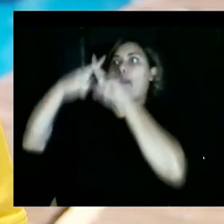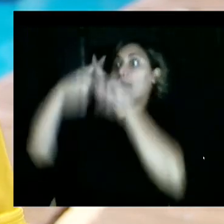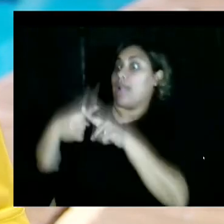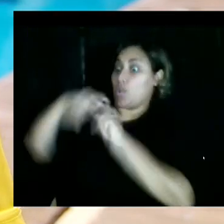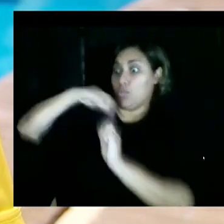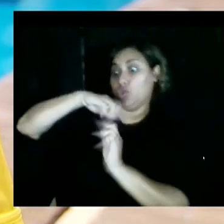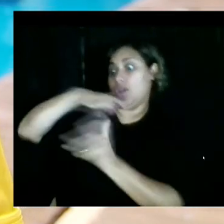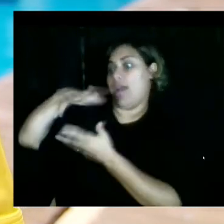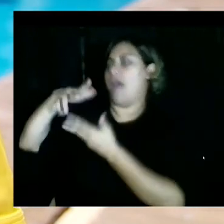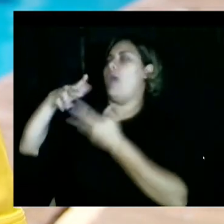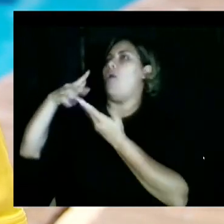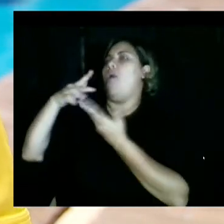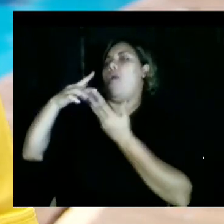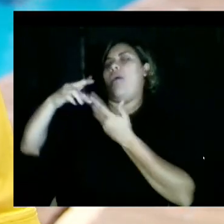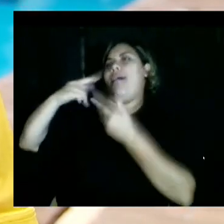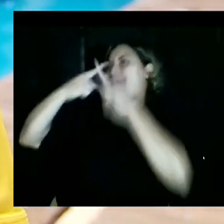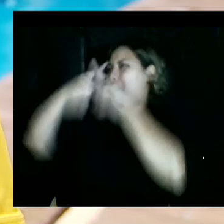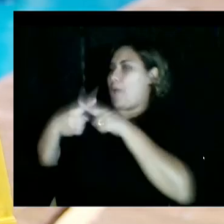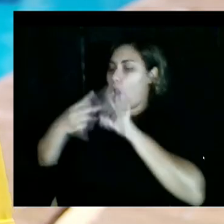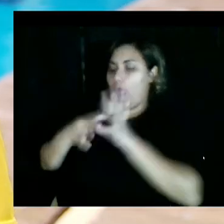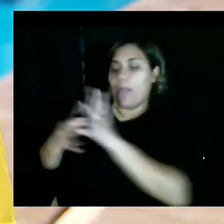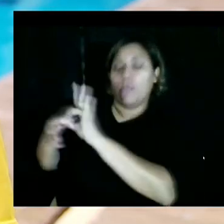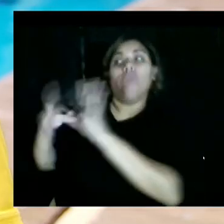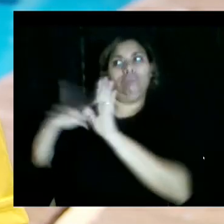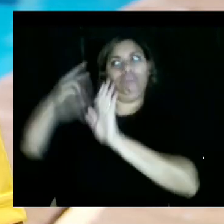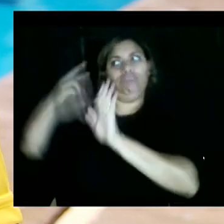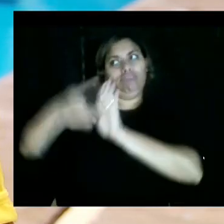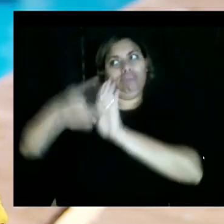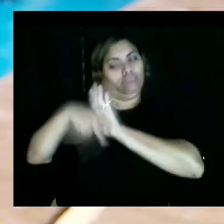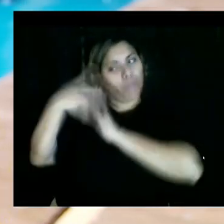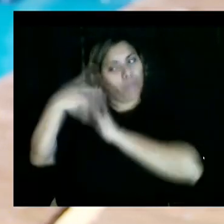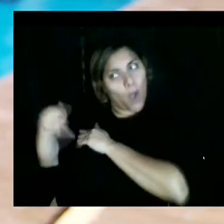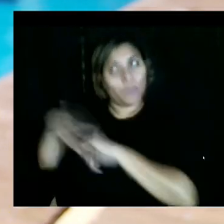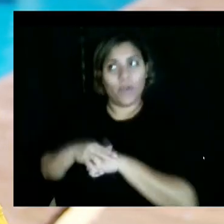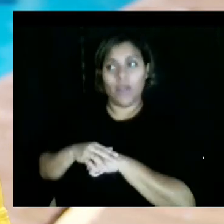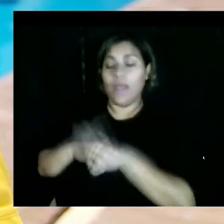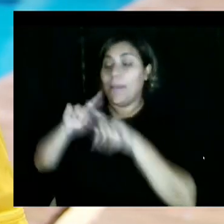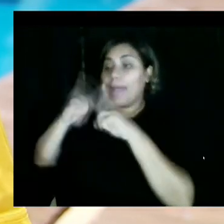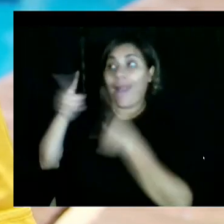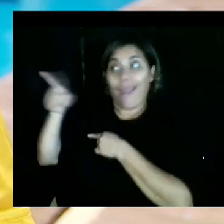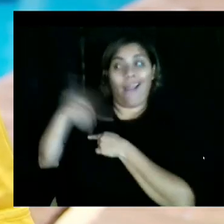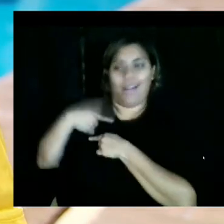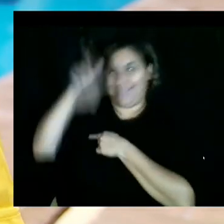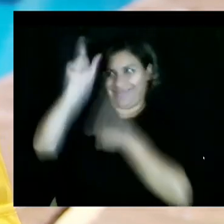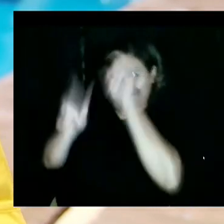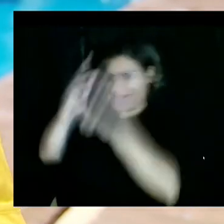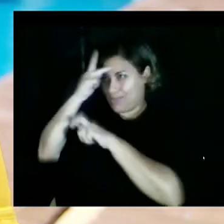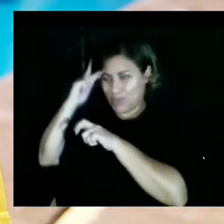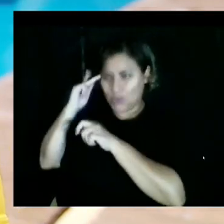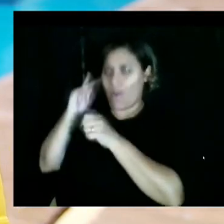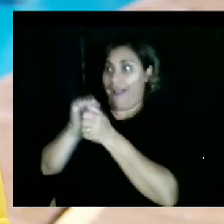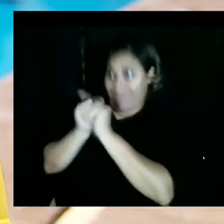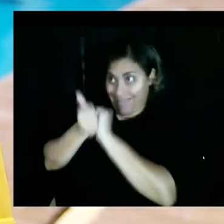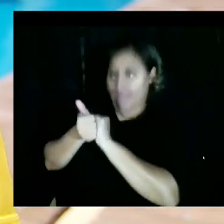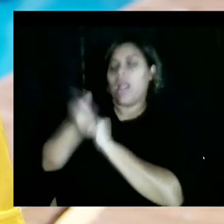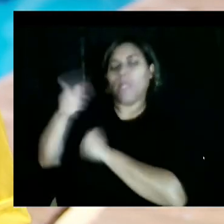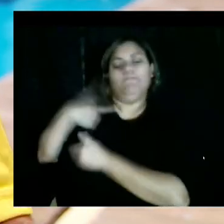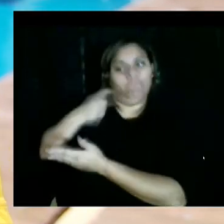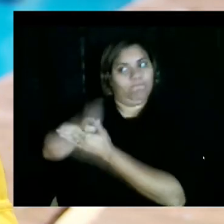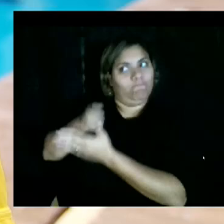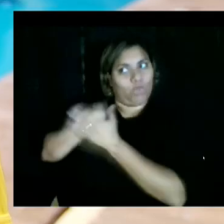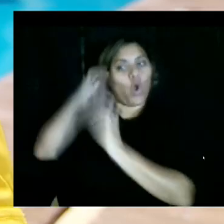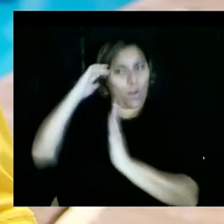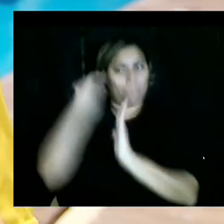seus regulamentos próprios e que os atletas são obrigados a cumprir essas normas, Então,